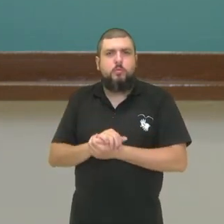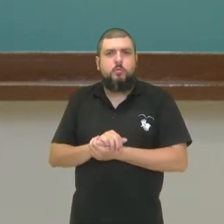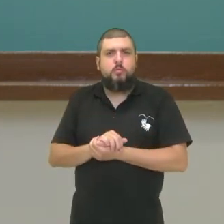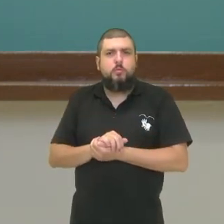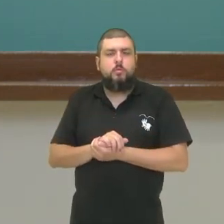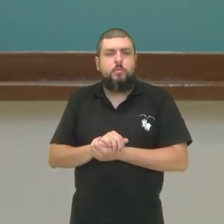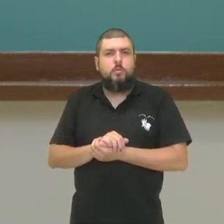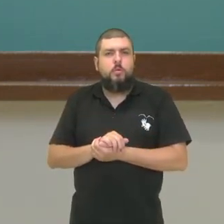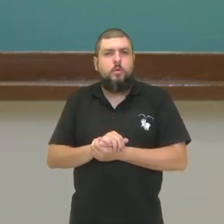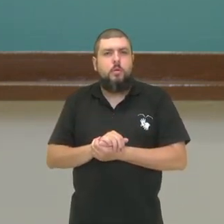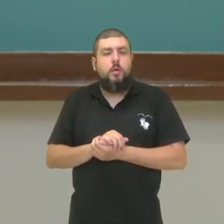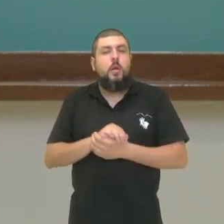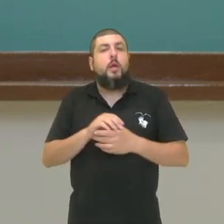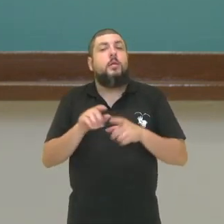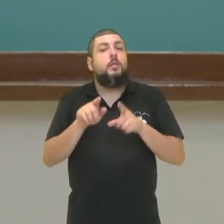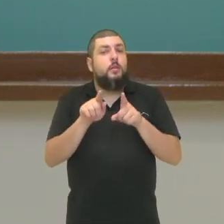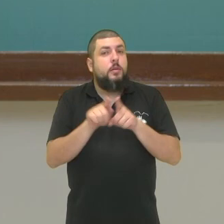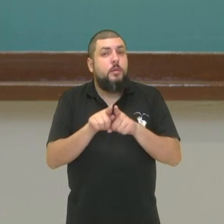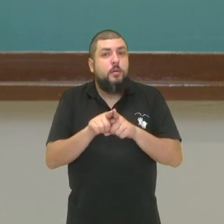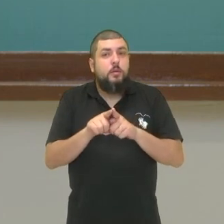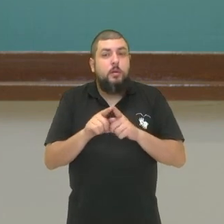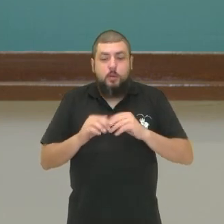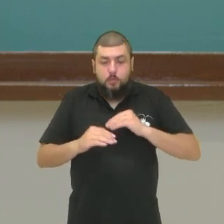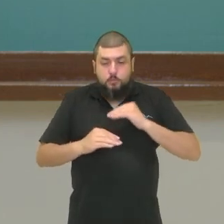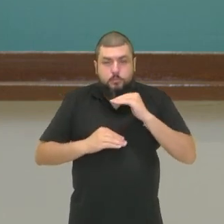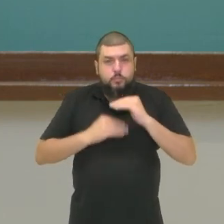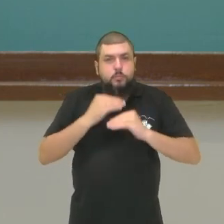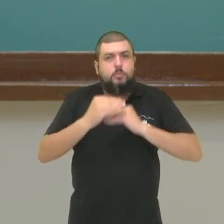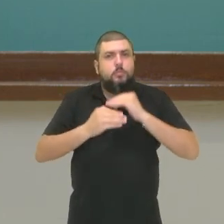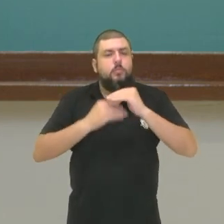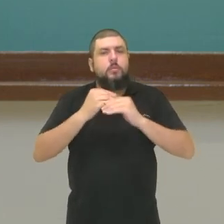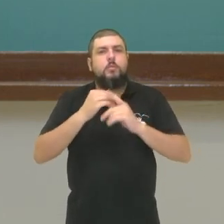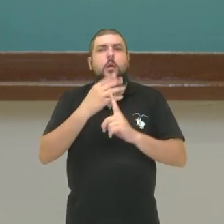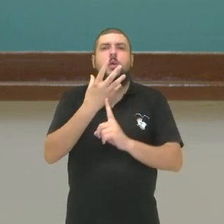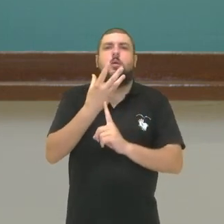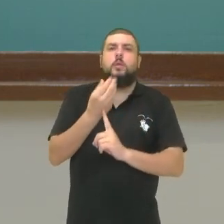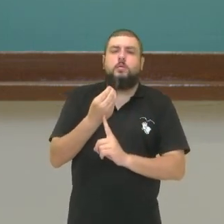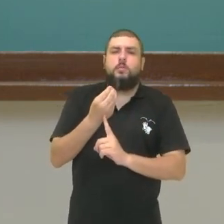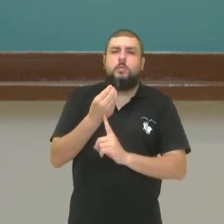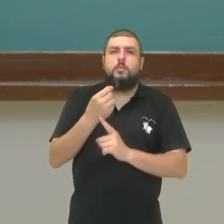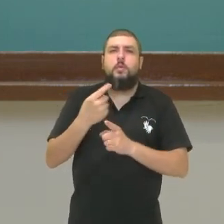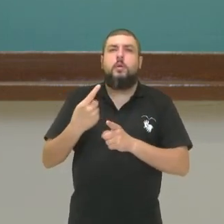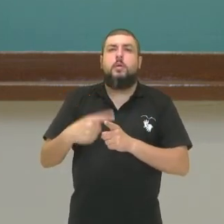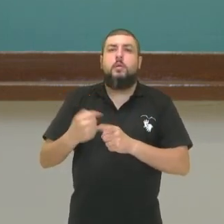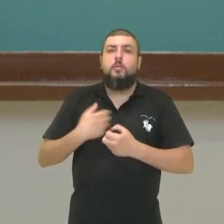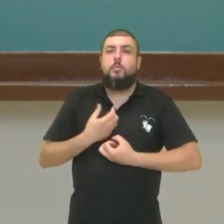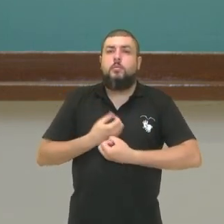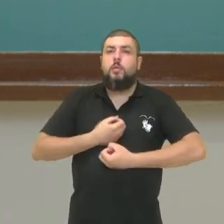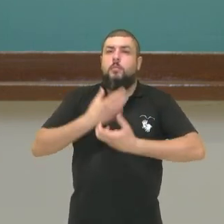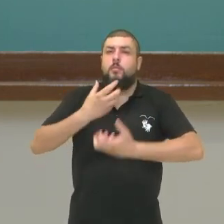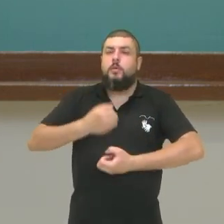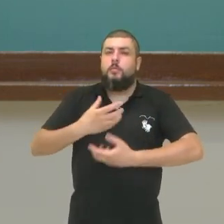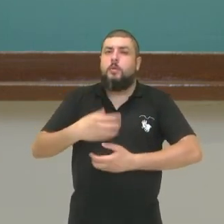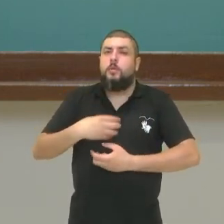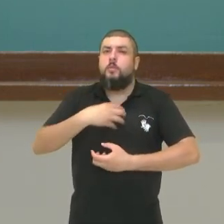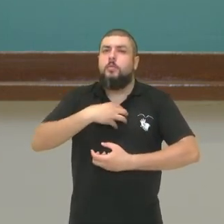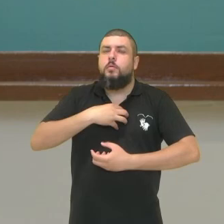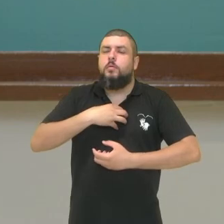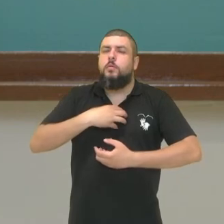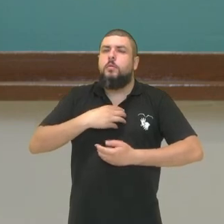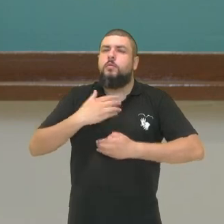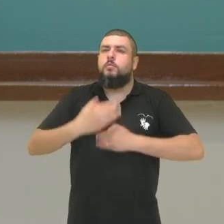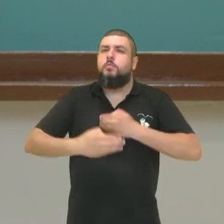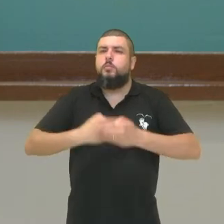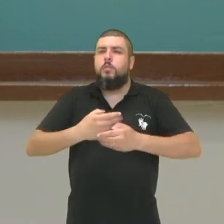consequentemente, existe um desenvolvimento artístico, porque eu começo a me expressar de uma forma que me leva a esse